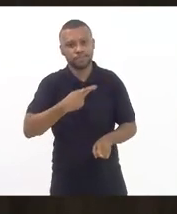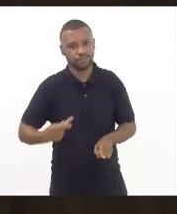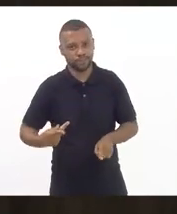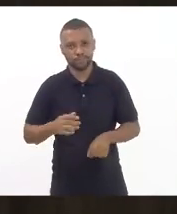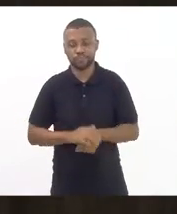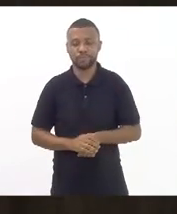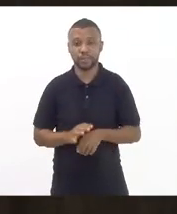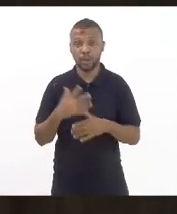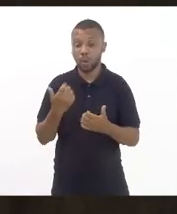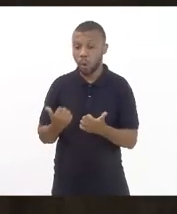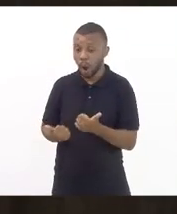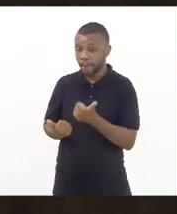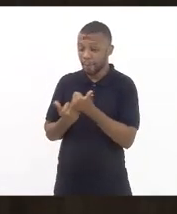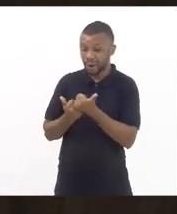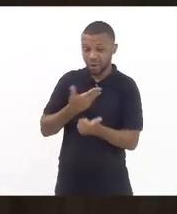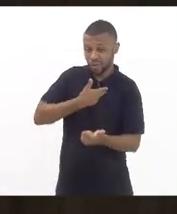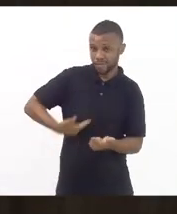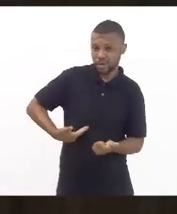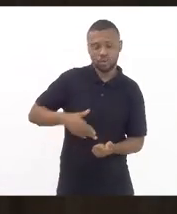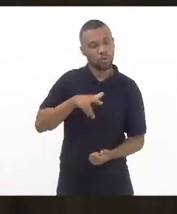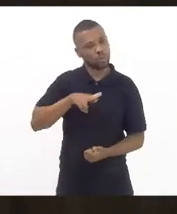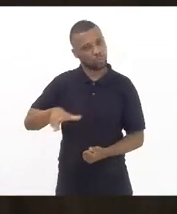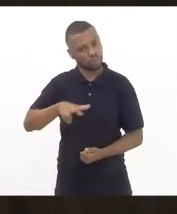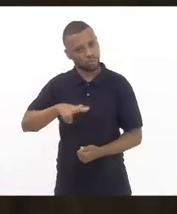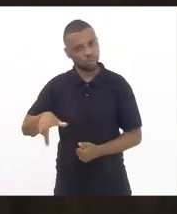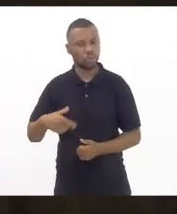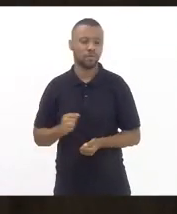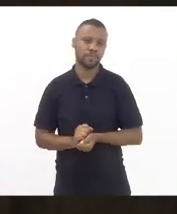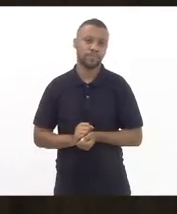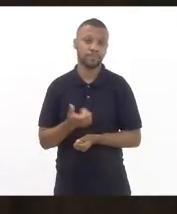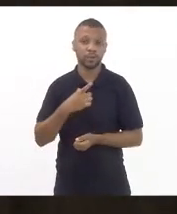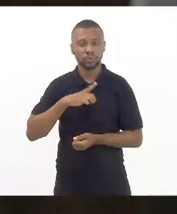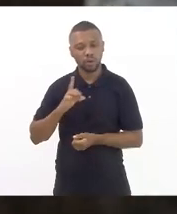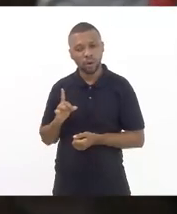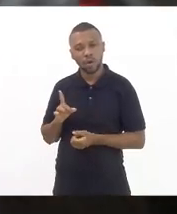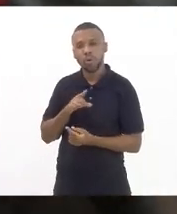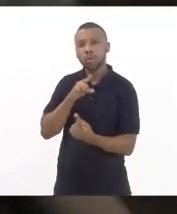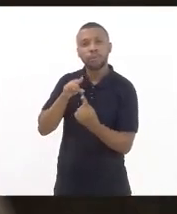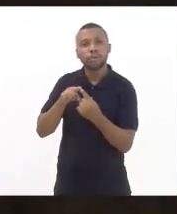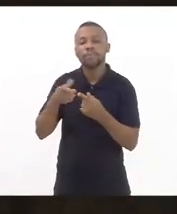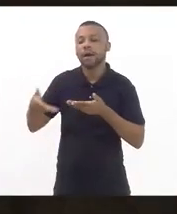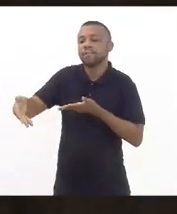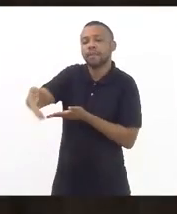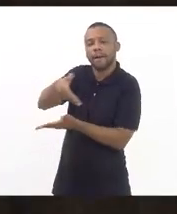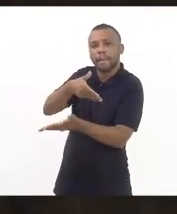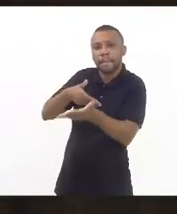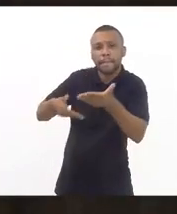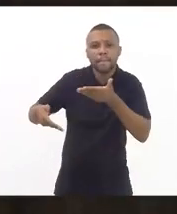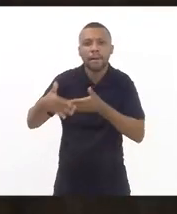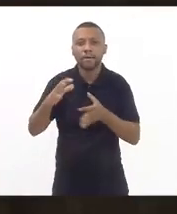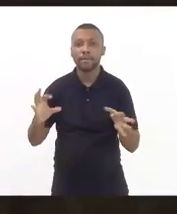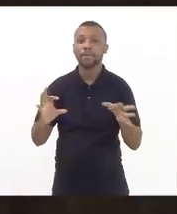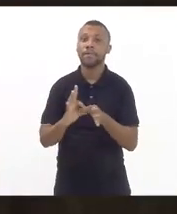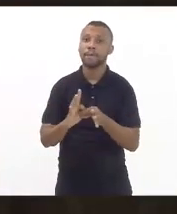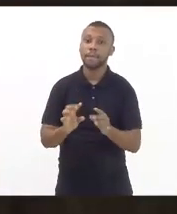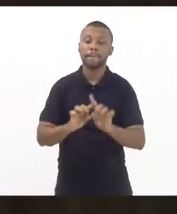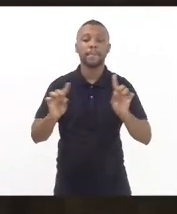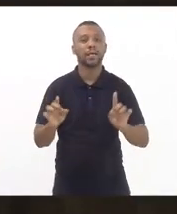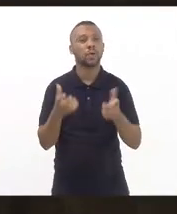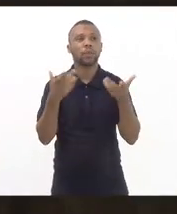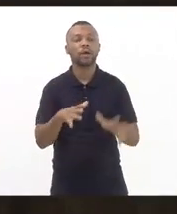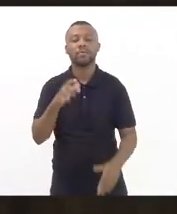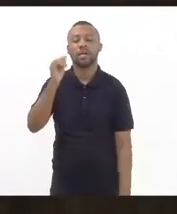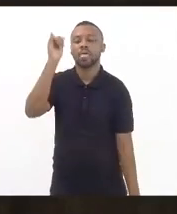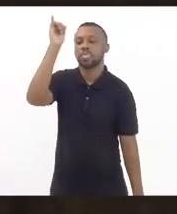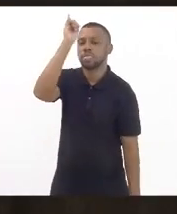base do governo, né? Estou no mundo para construir pontes, mas também não quero ser ingênua.